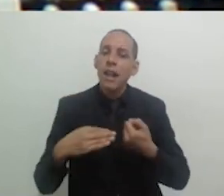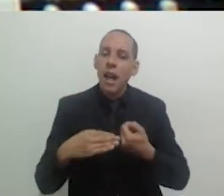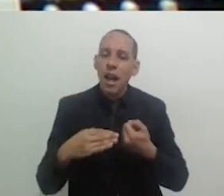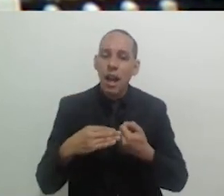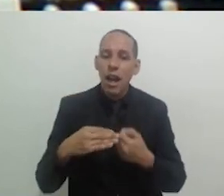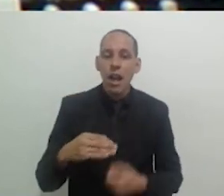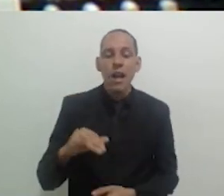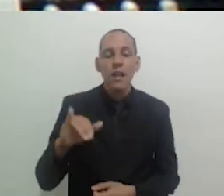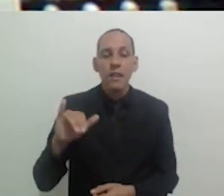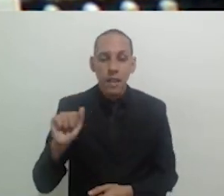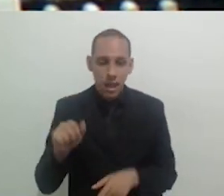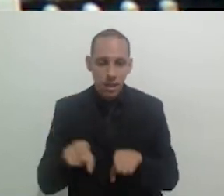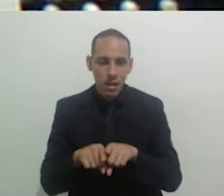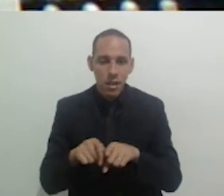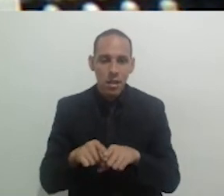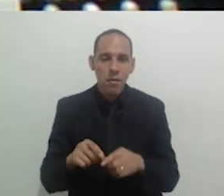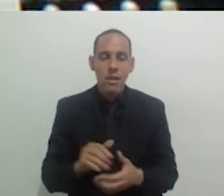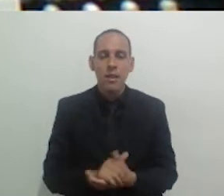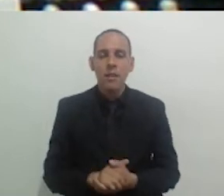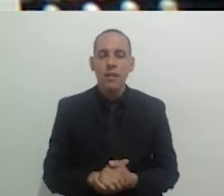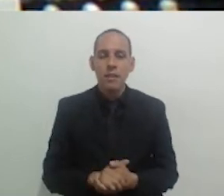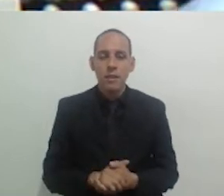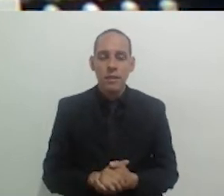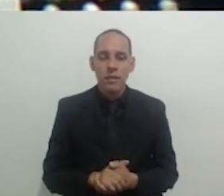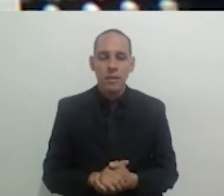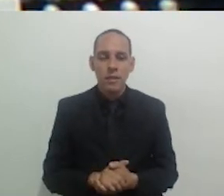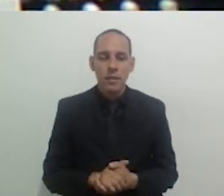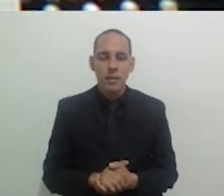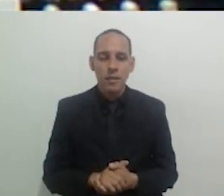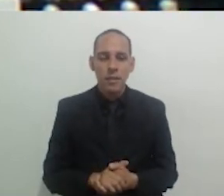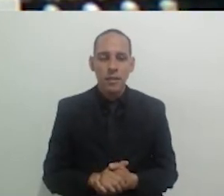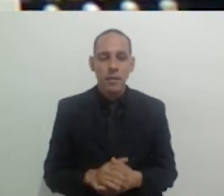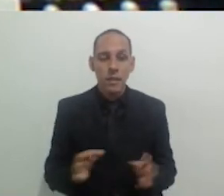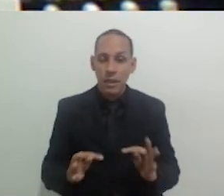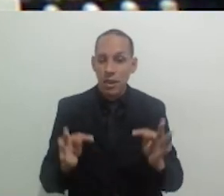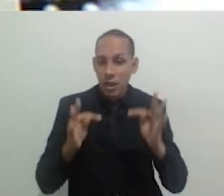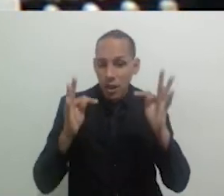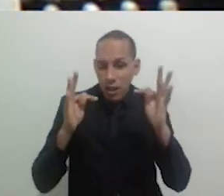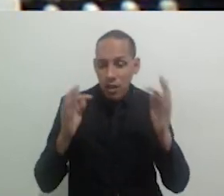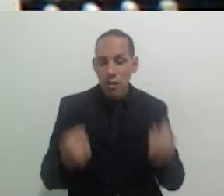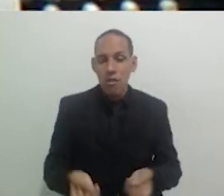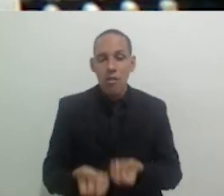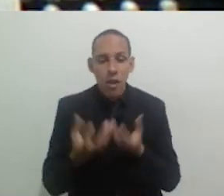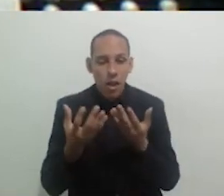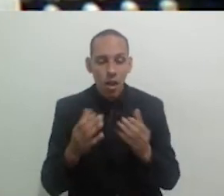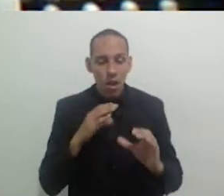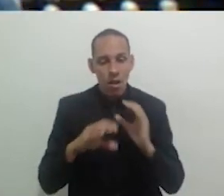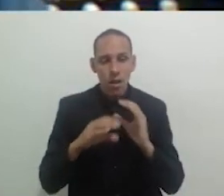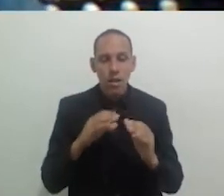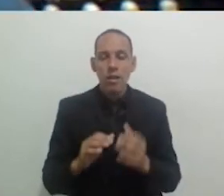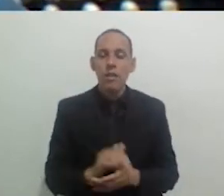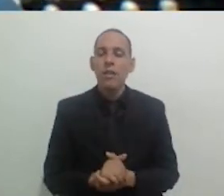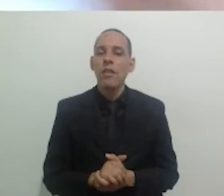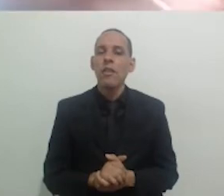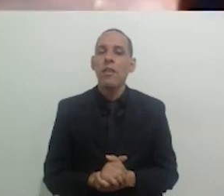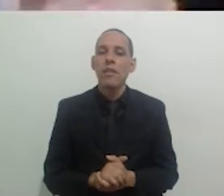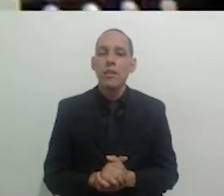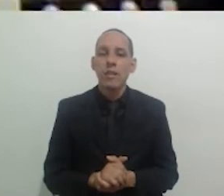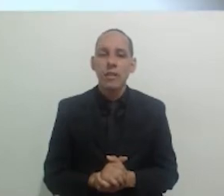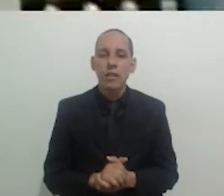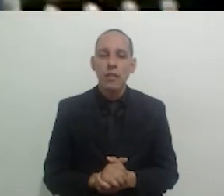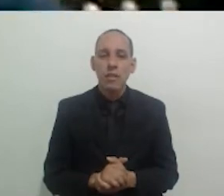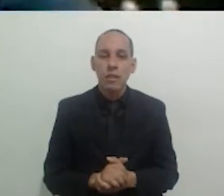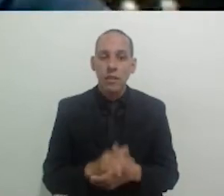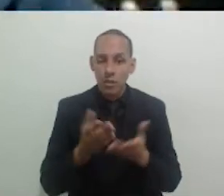Secretaria de Tecnologia da Informação e da Comunicação. Foi distribuído, todos concordam?